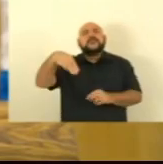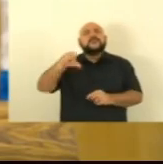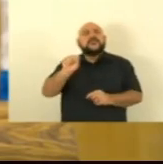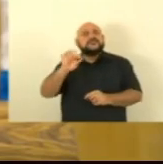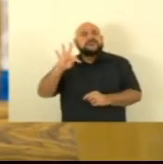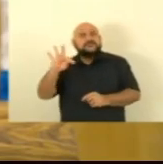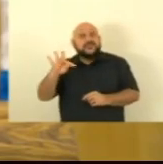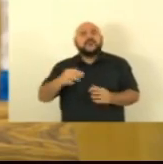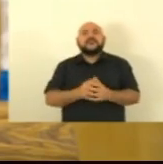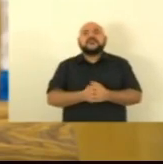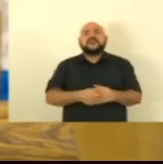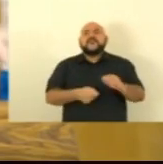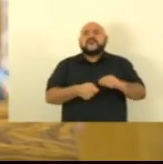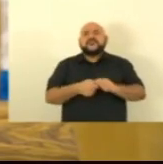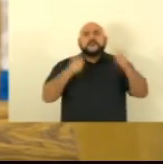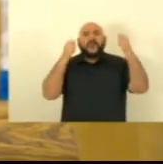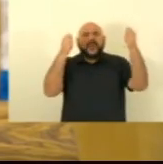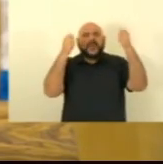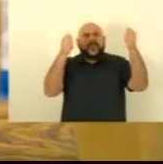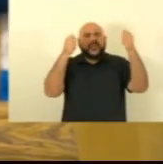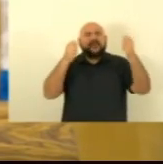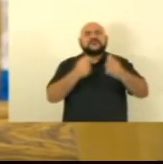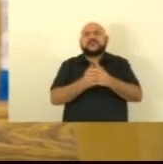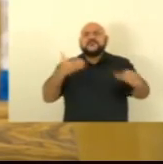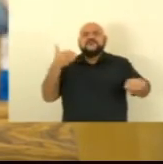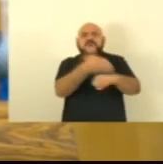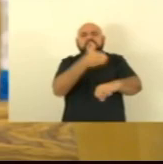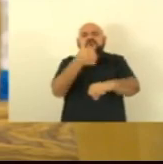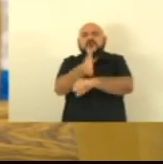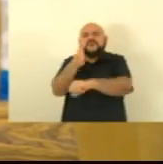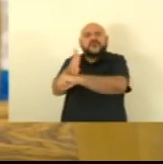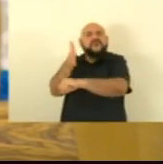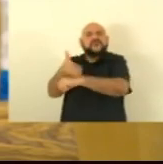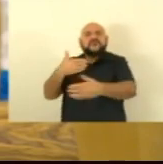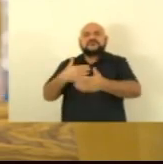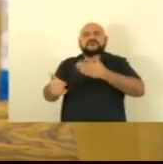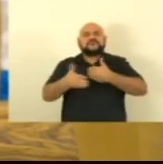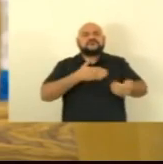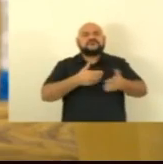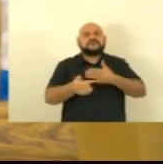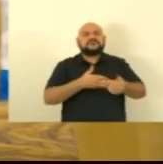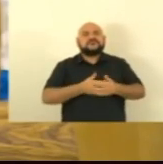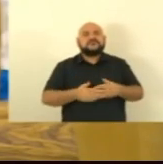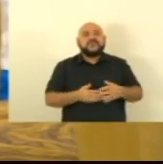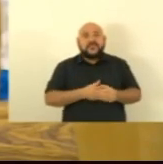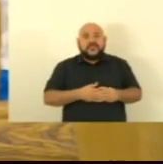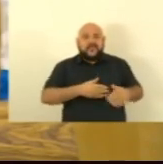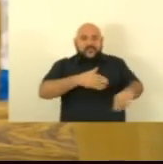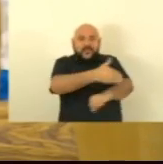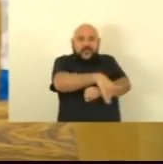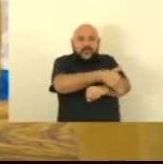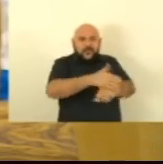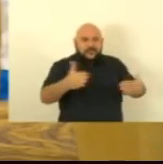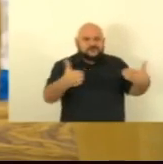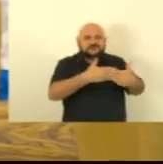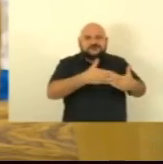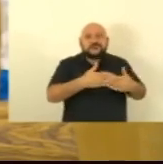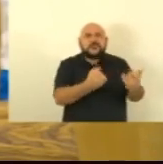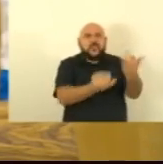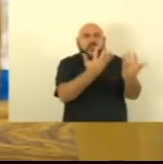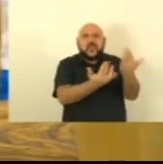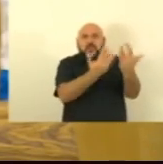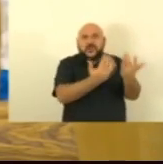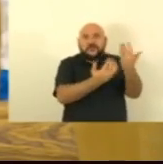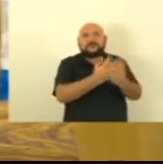no estado, de invadir onde vocês bem querem, de fechar as vias que vocês querem. Vai voltar a ter lei e vai voltar a ter ordem